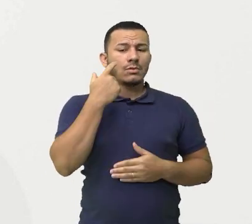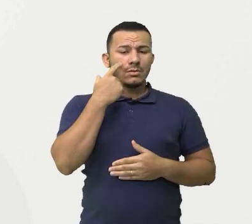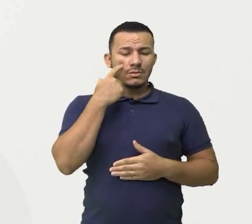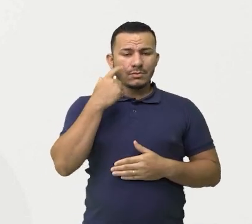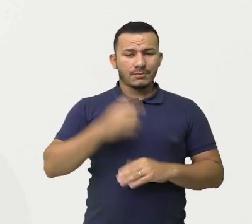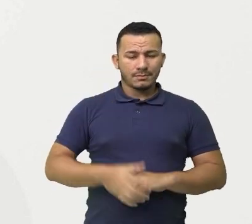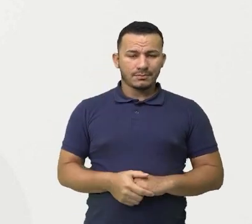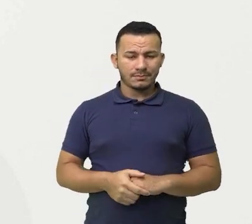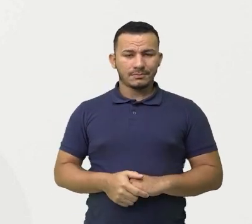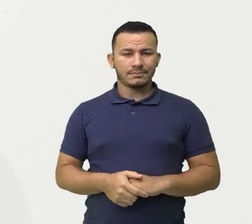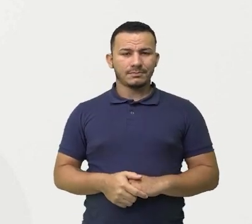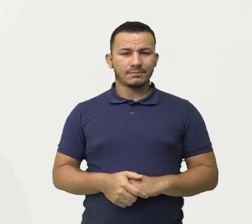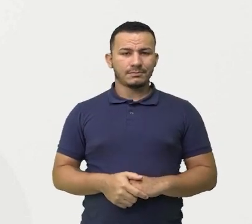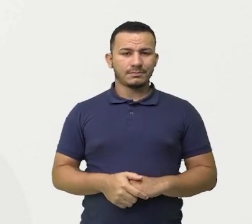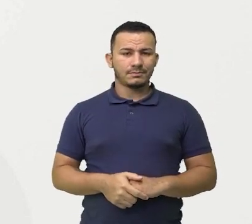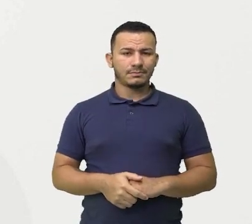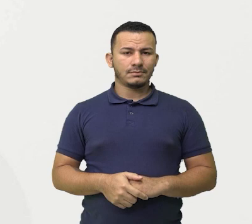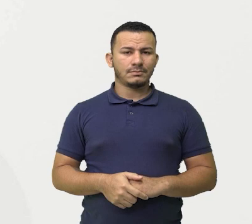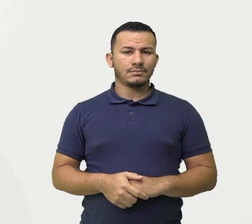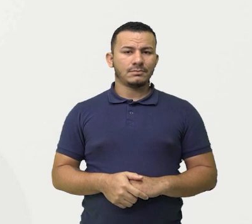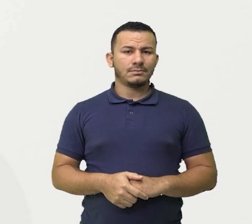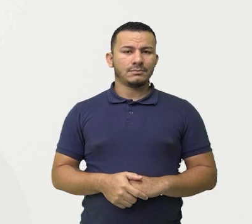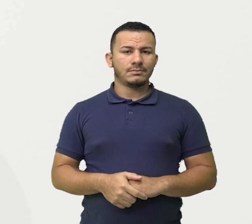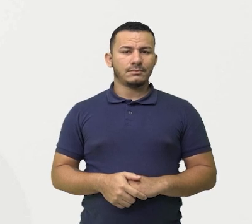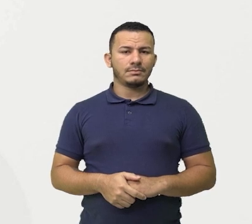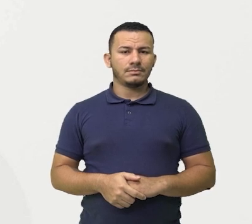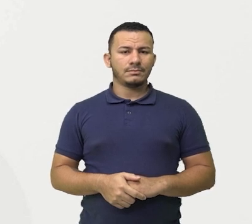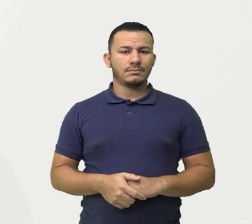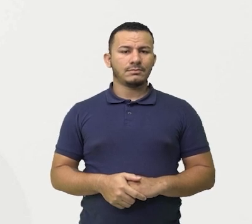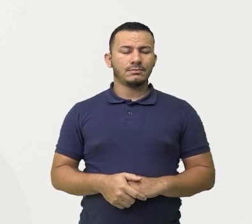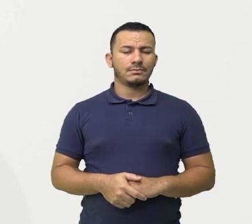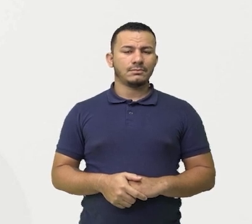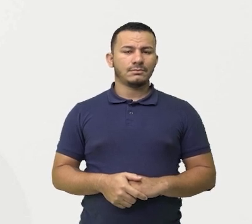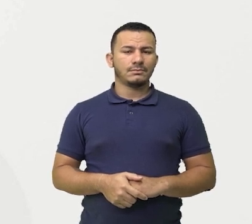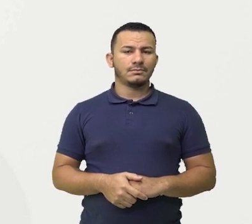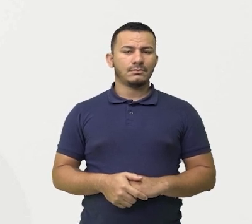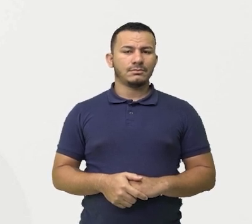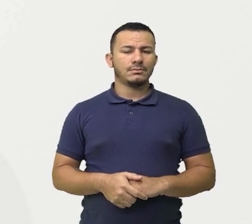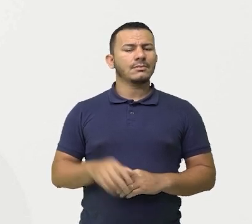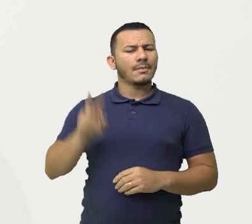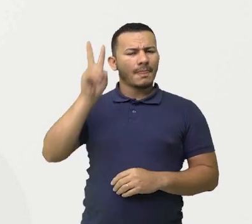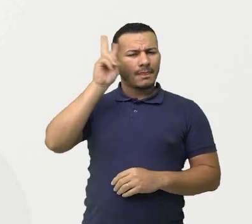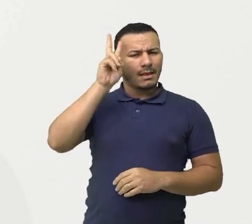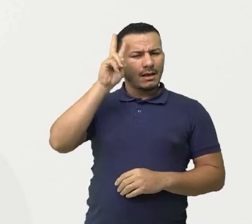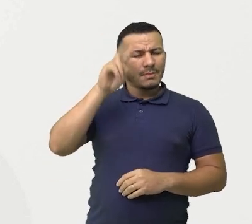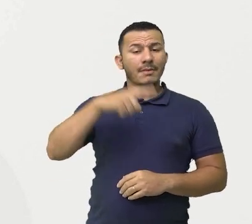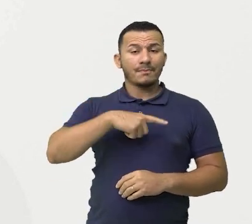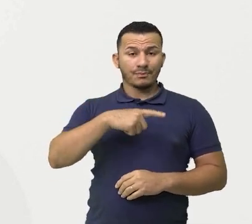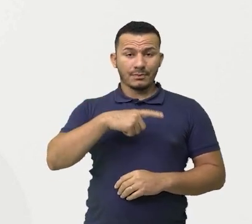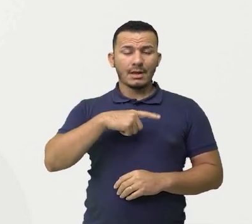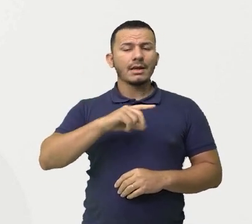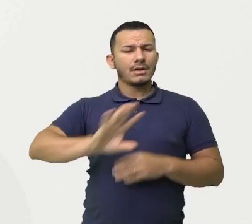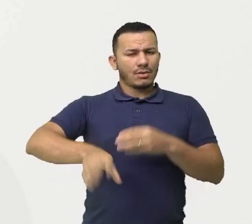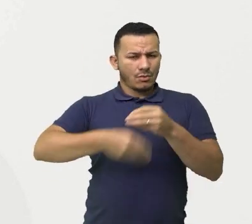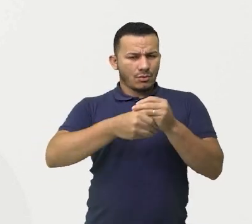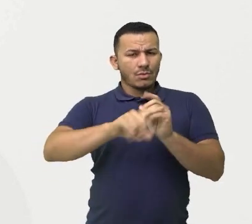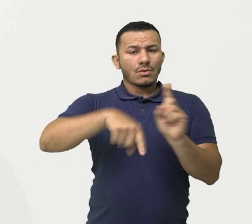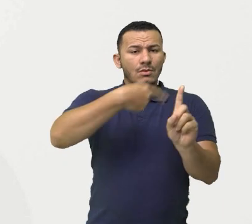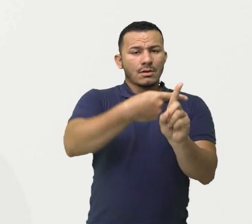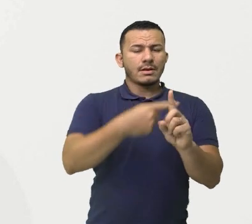aí que diz assim, ó. Lembra que a questão diz que tem um acréscimo